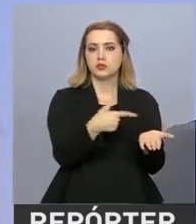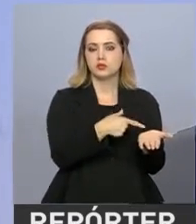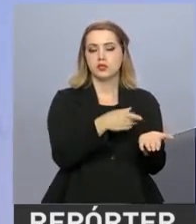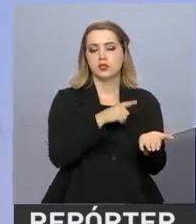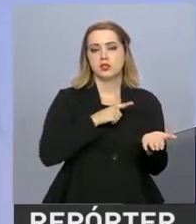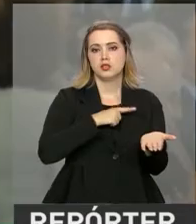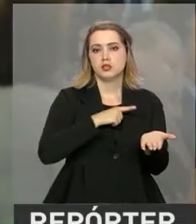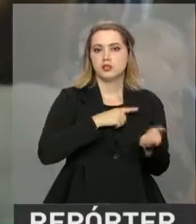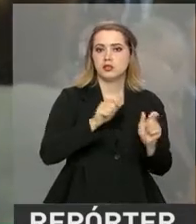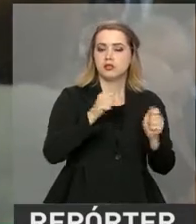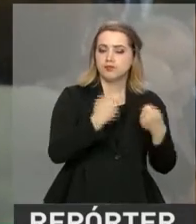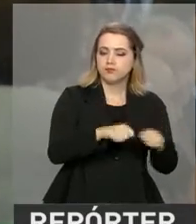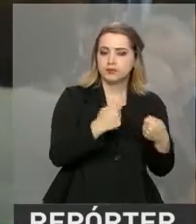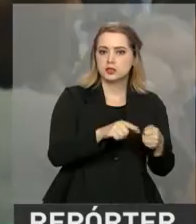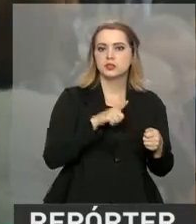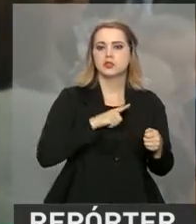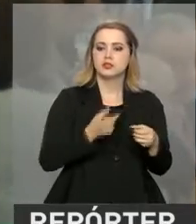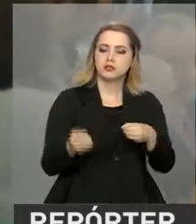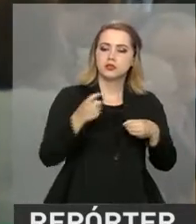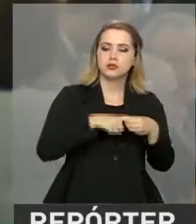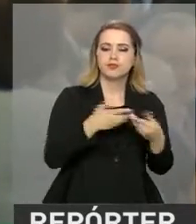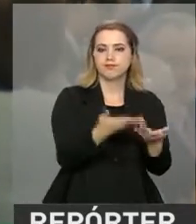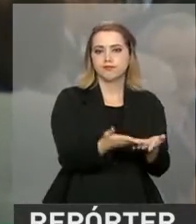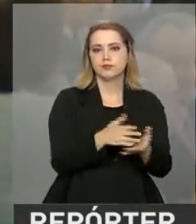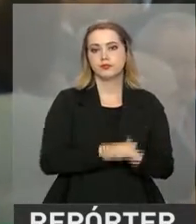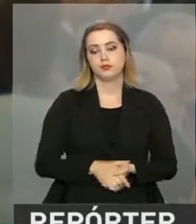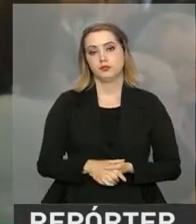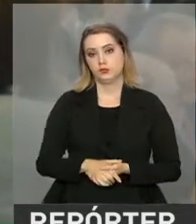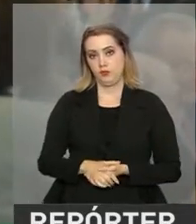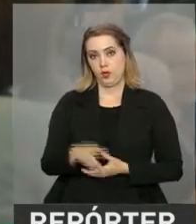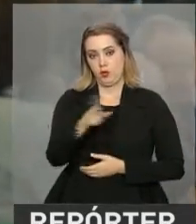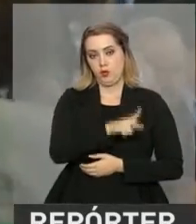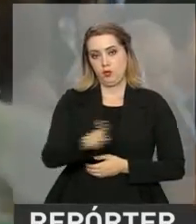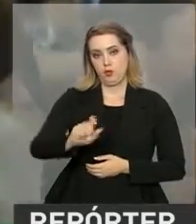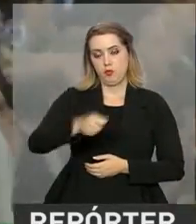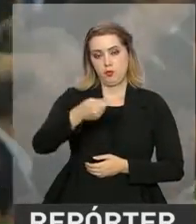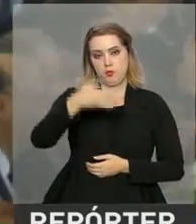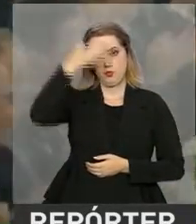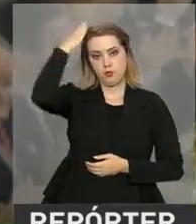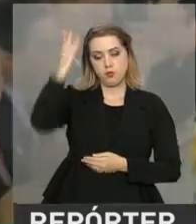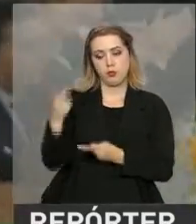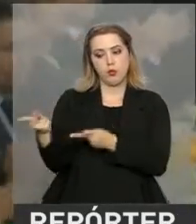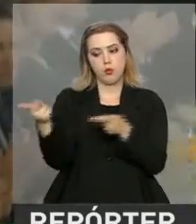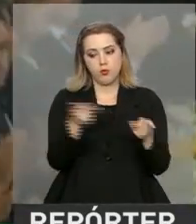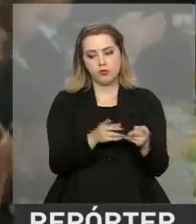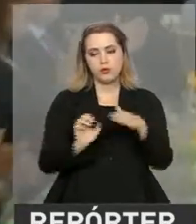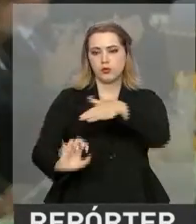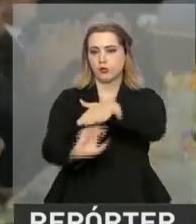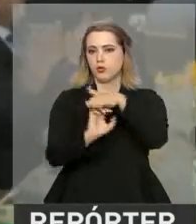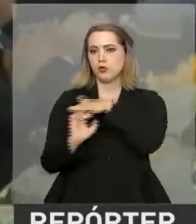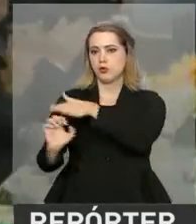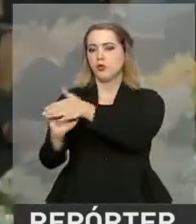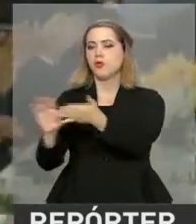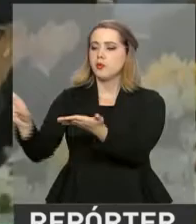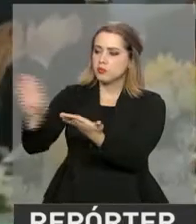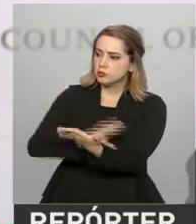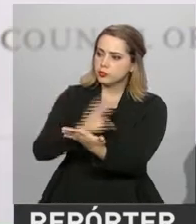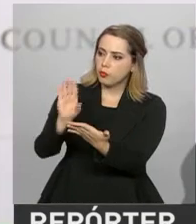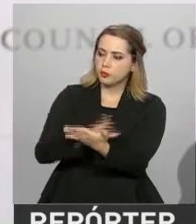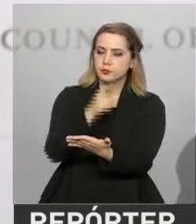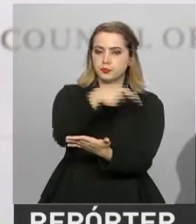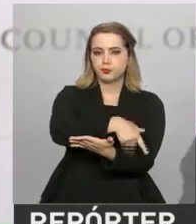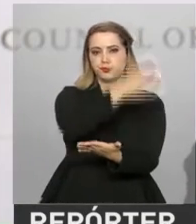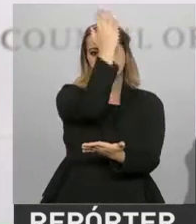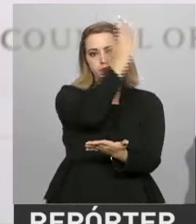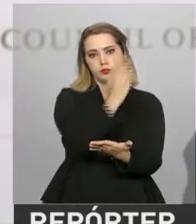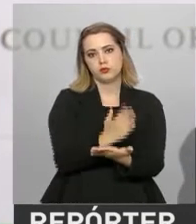demanda ao redor o presidente michel temer convidou os empresários brasileiros e norte americanos para investir no brasil nós